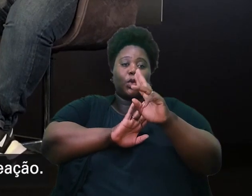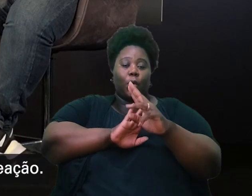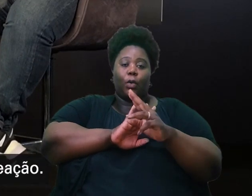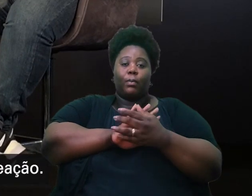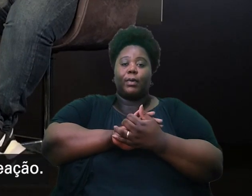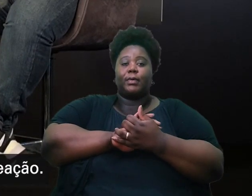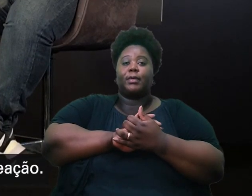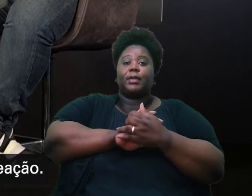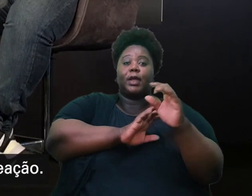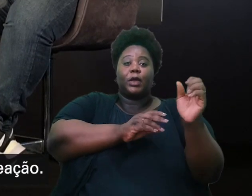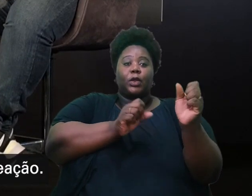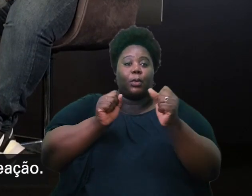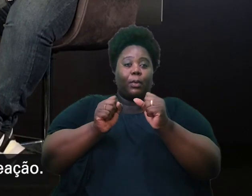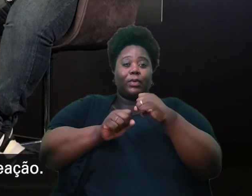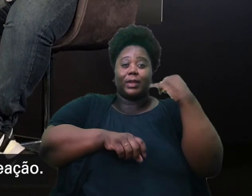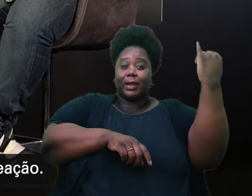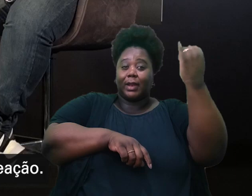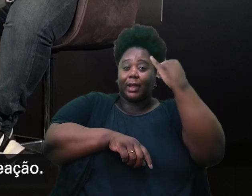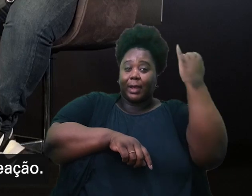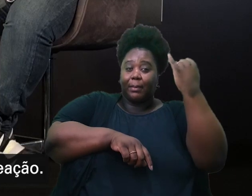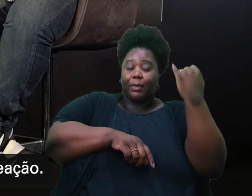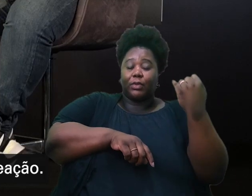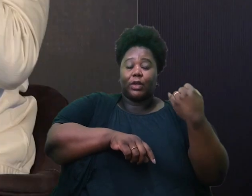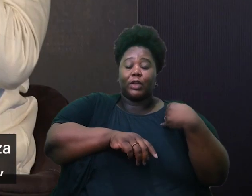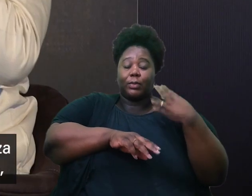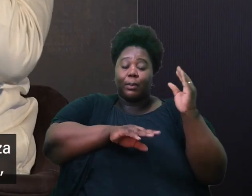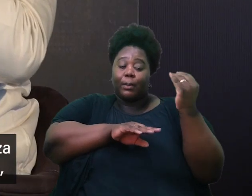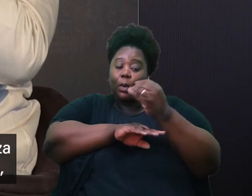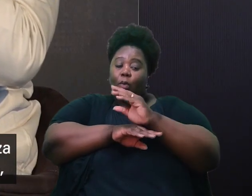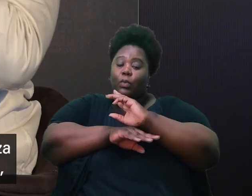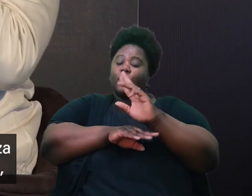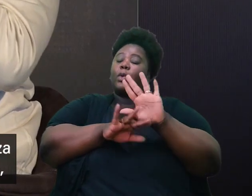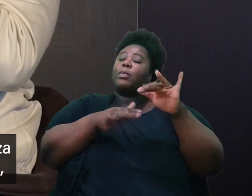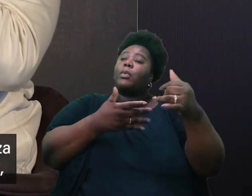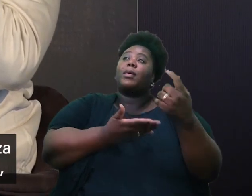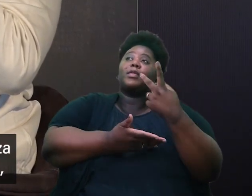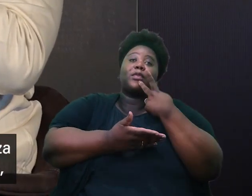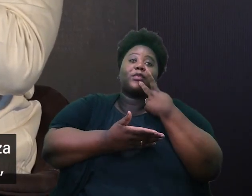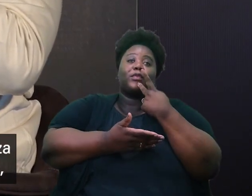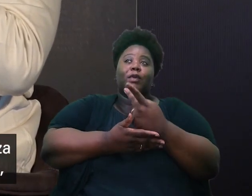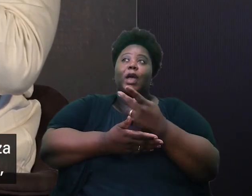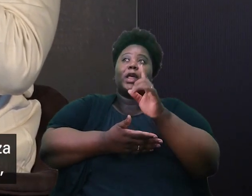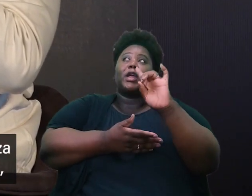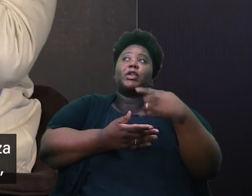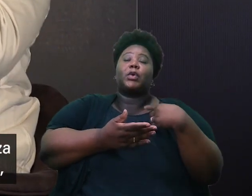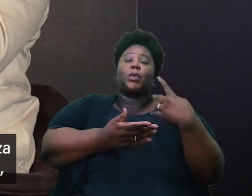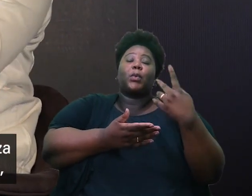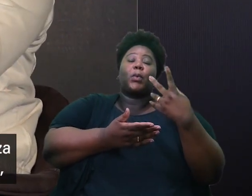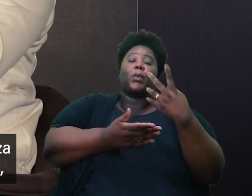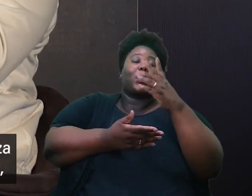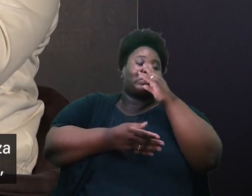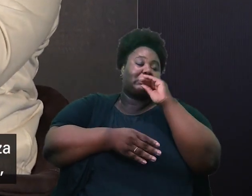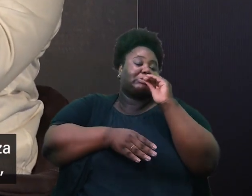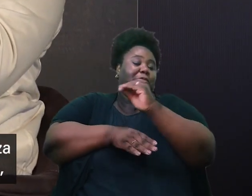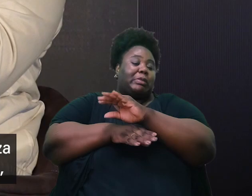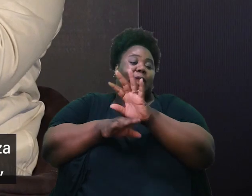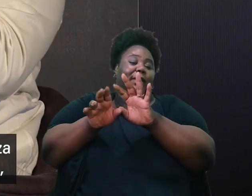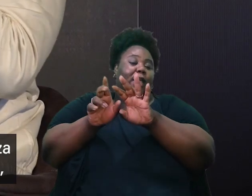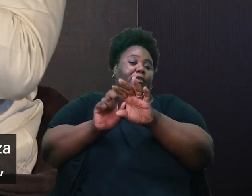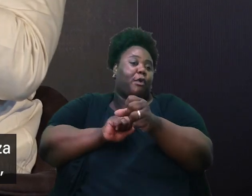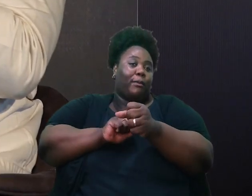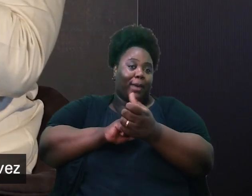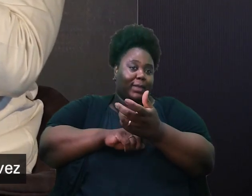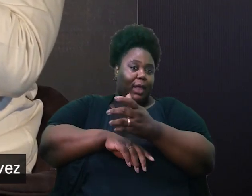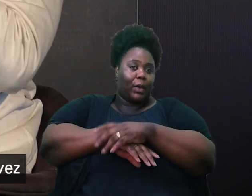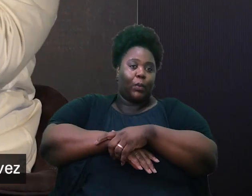esse poder e a importância da nomeação. Quando você diz que não despreza também essa formação, no